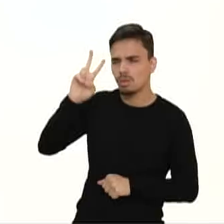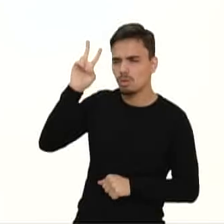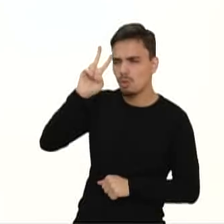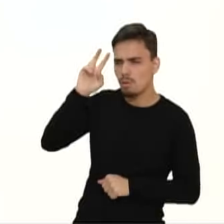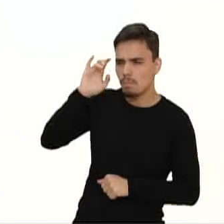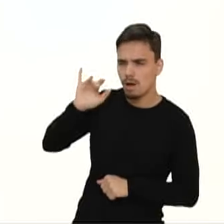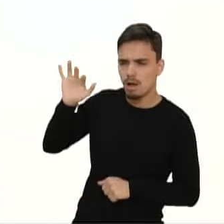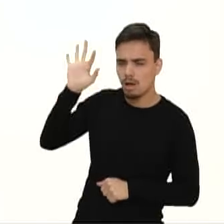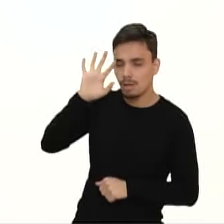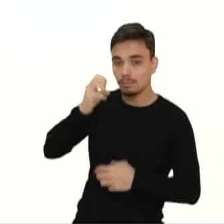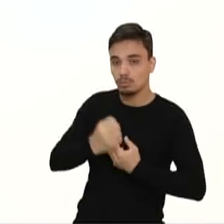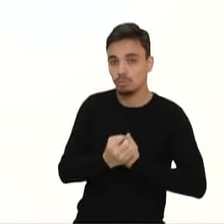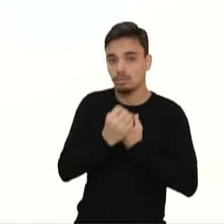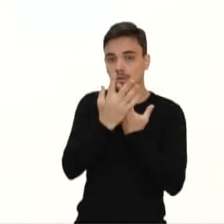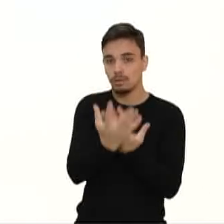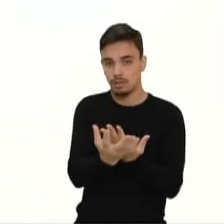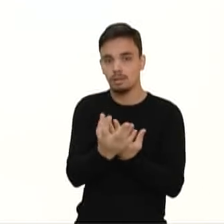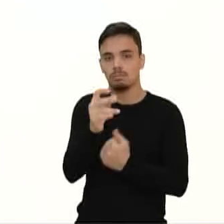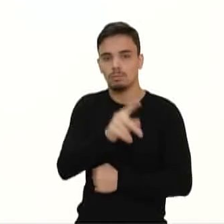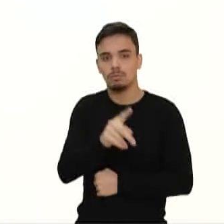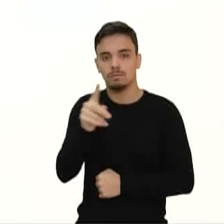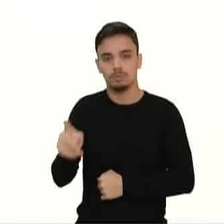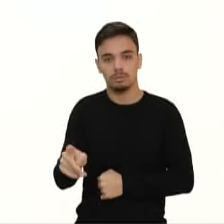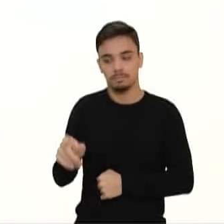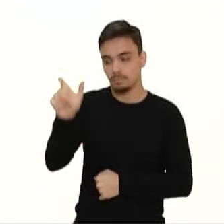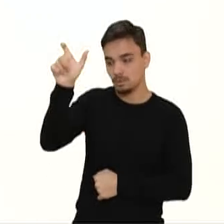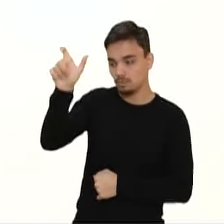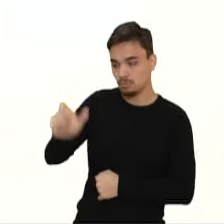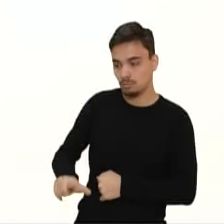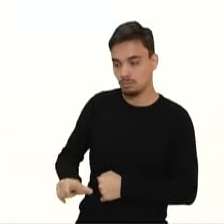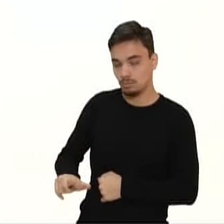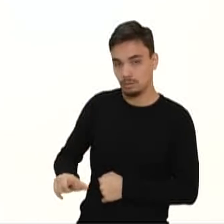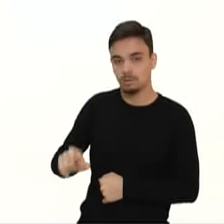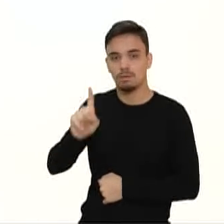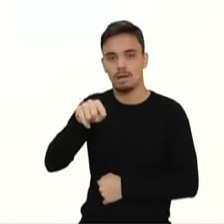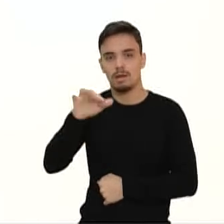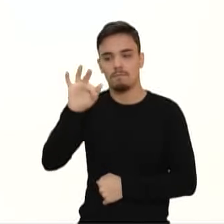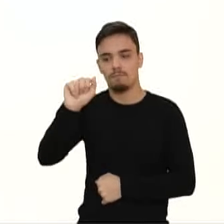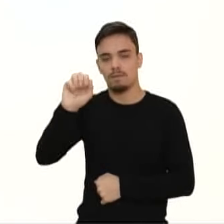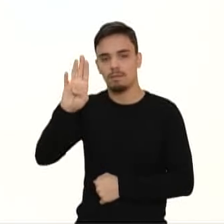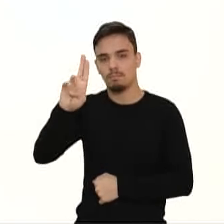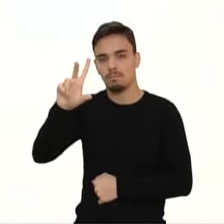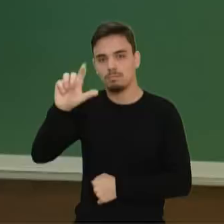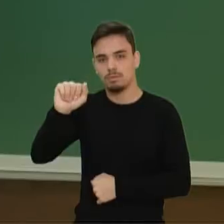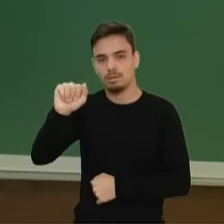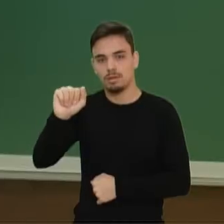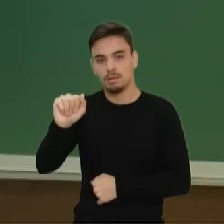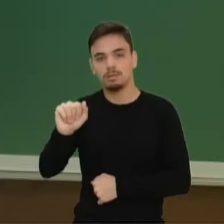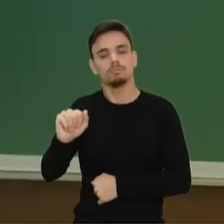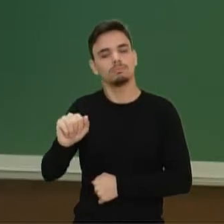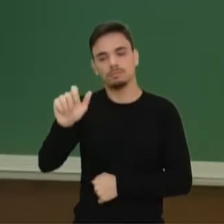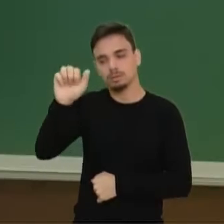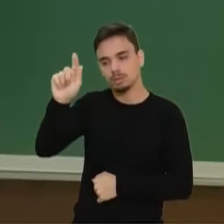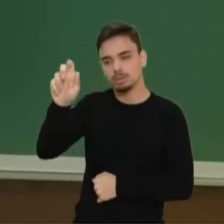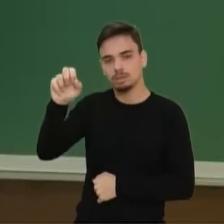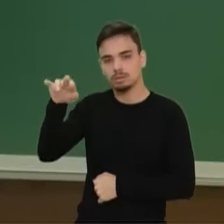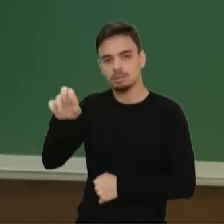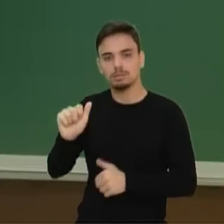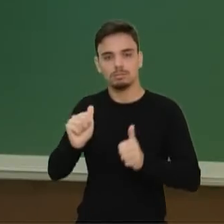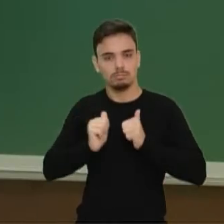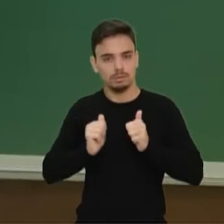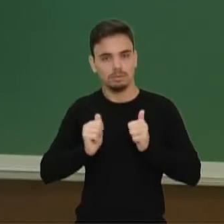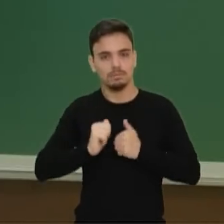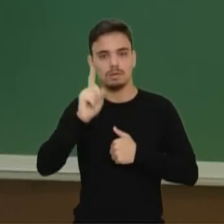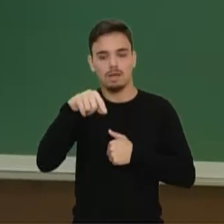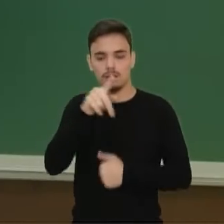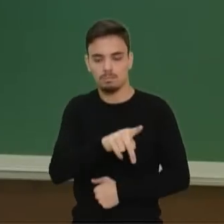professora. Sujeito, a fábula. Agente da passiva, professora. Muito bem. Professor, eu vejo